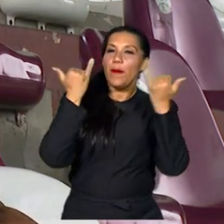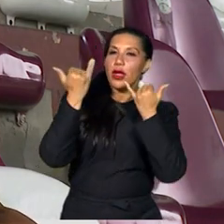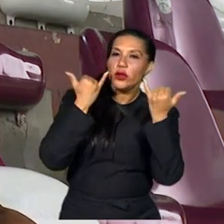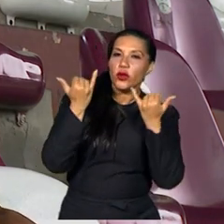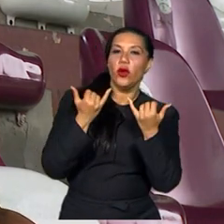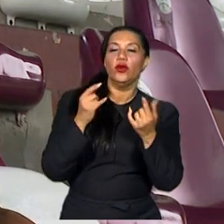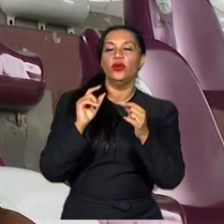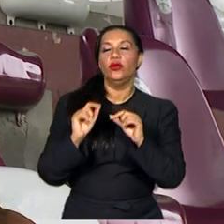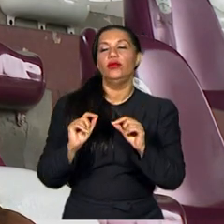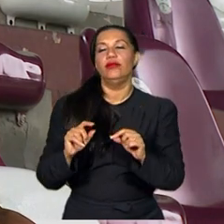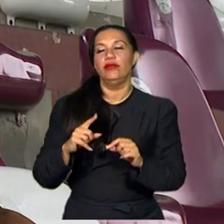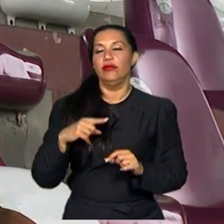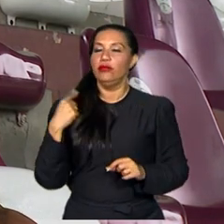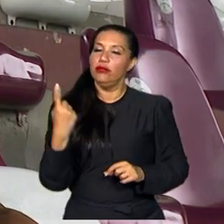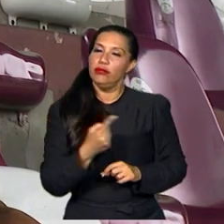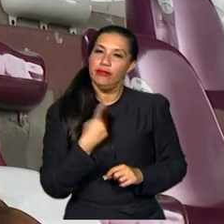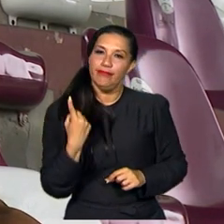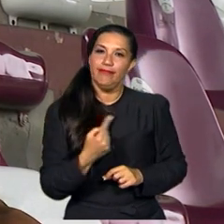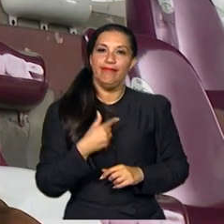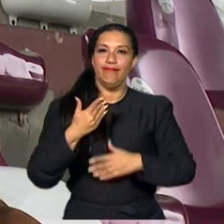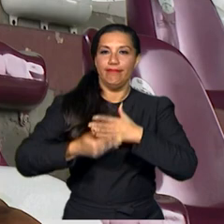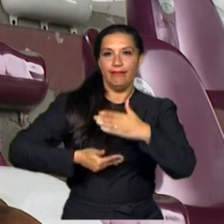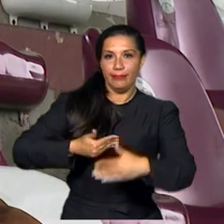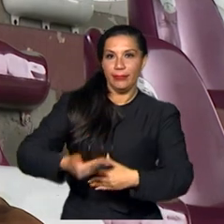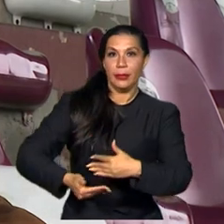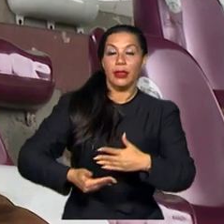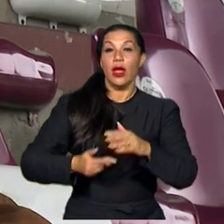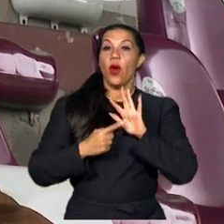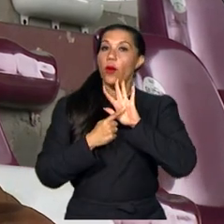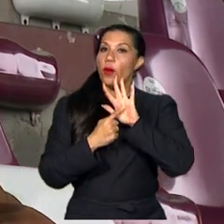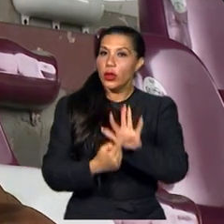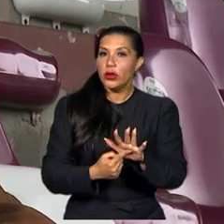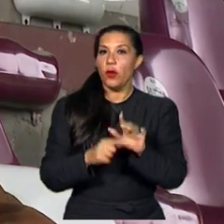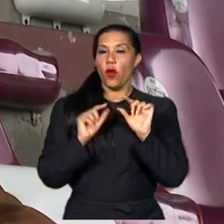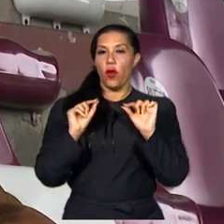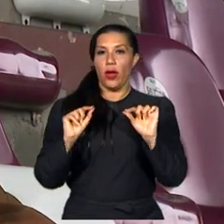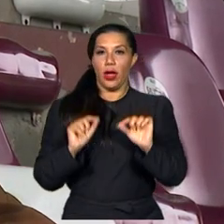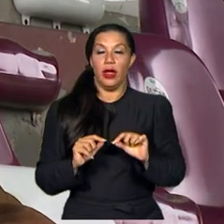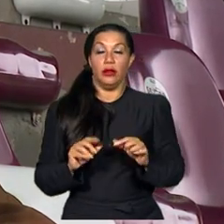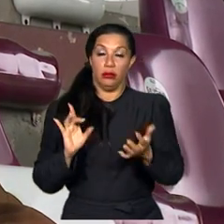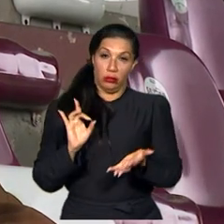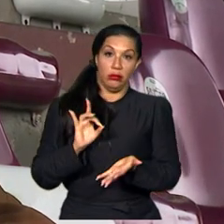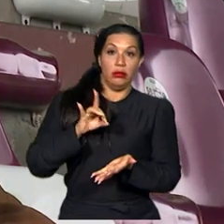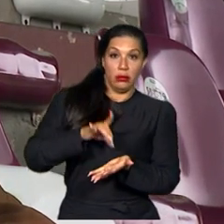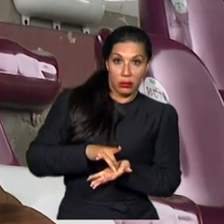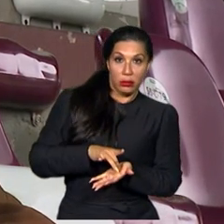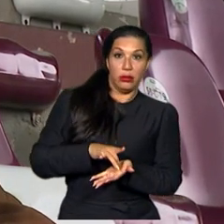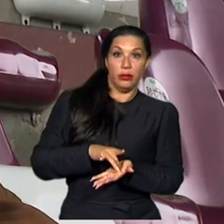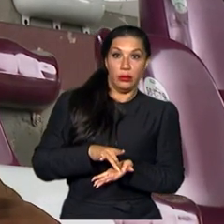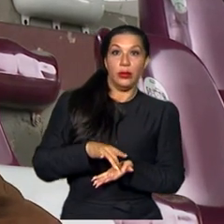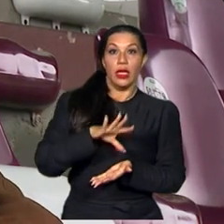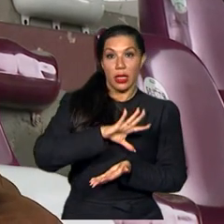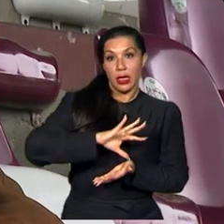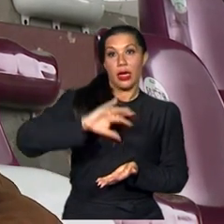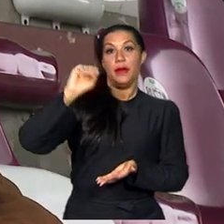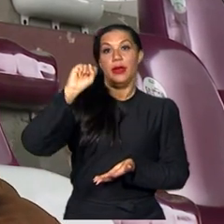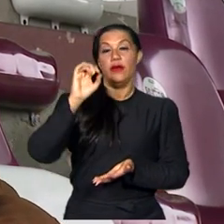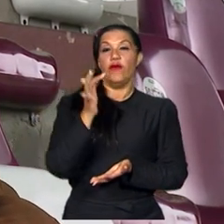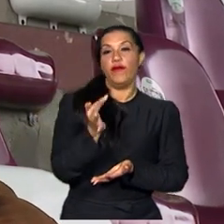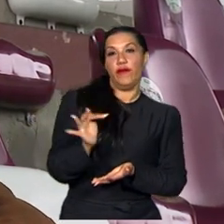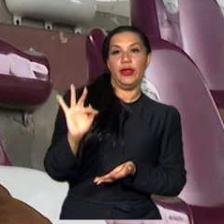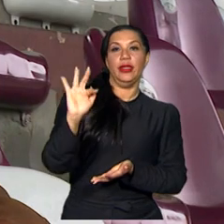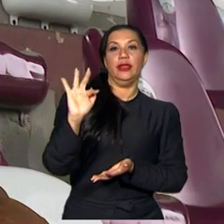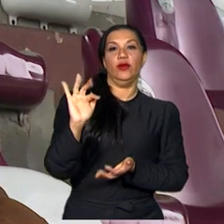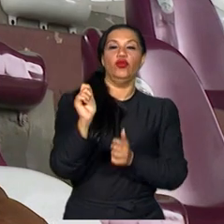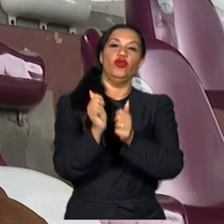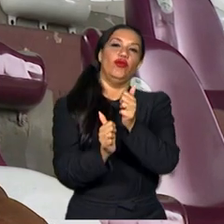que nós dispunhamos. E mostramos que, na verdade, ele foi campeão pela Federação Paulista